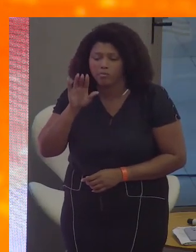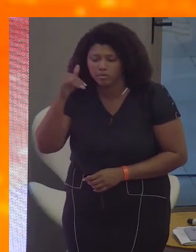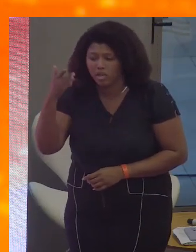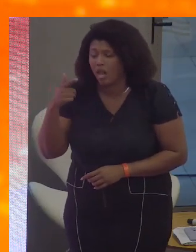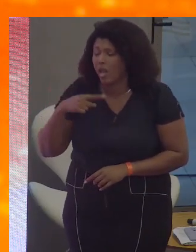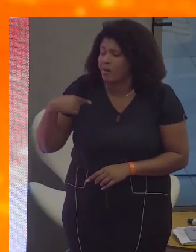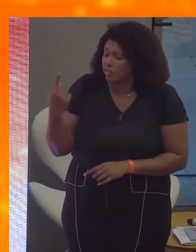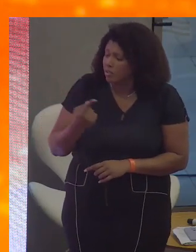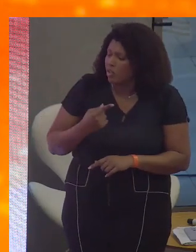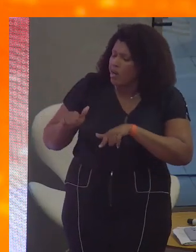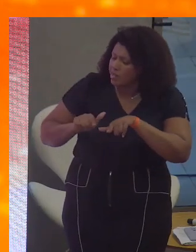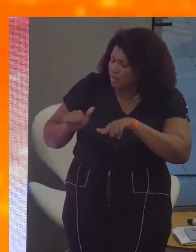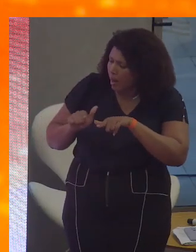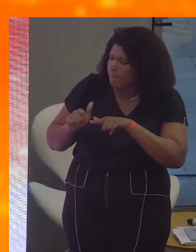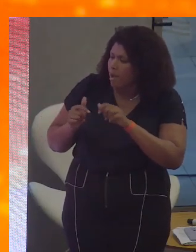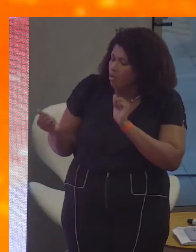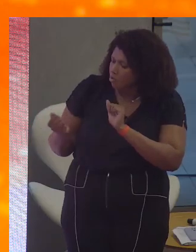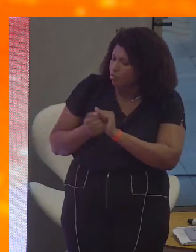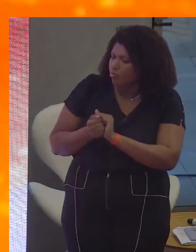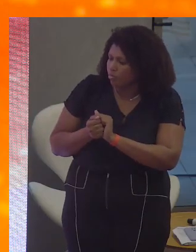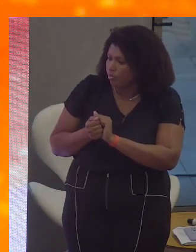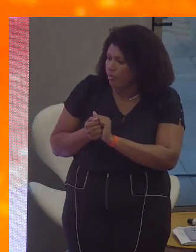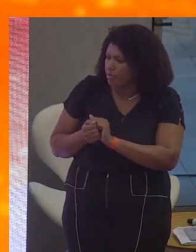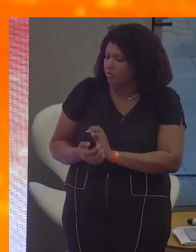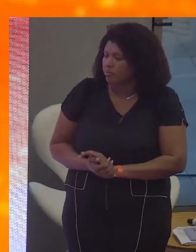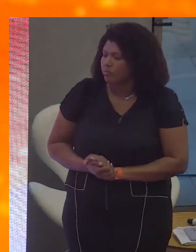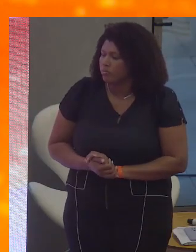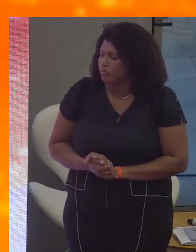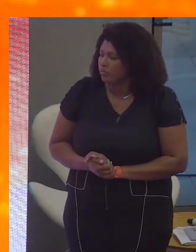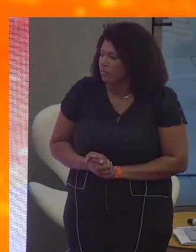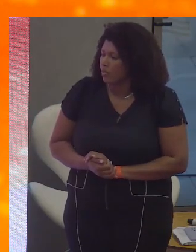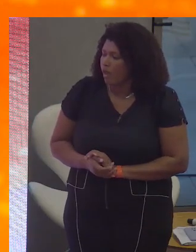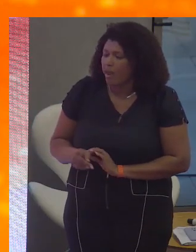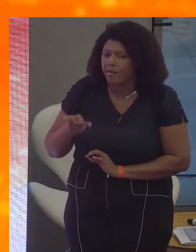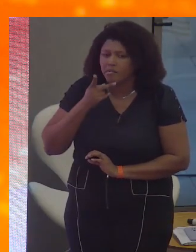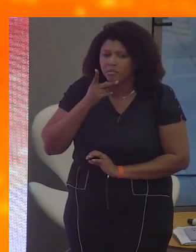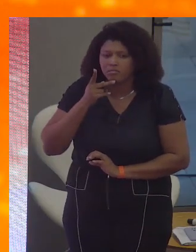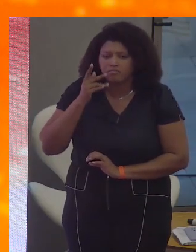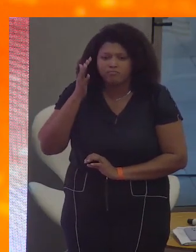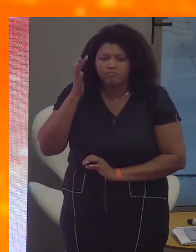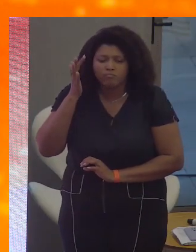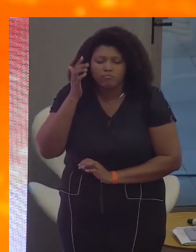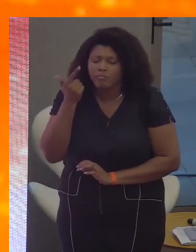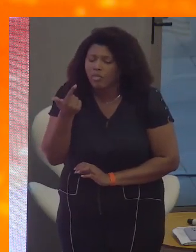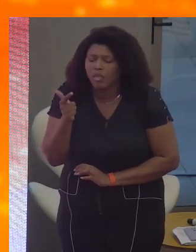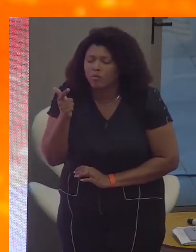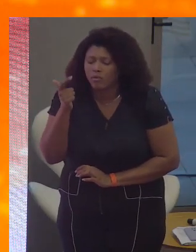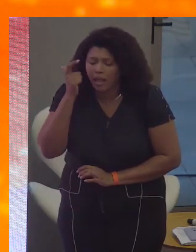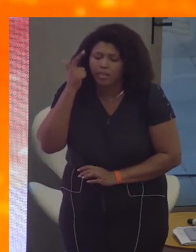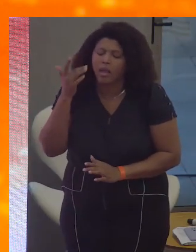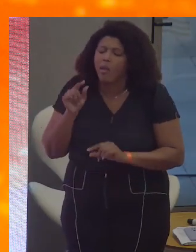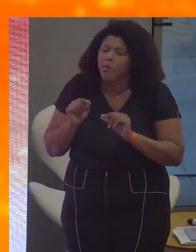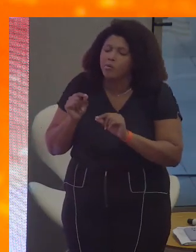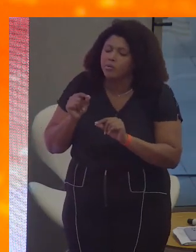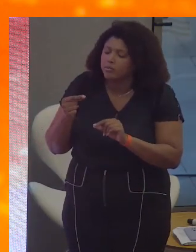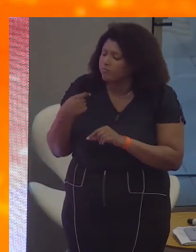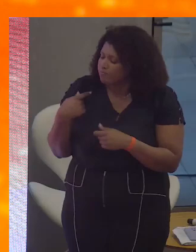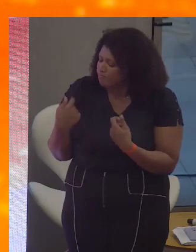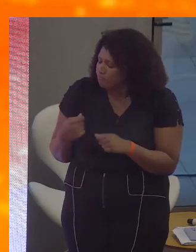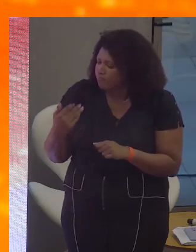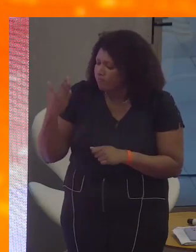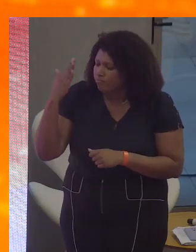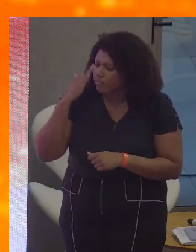de uma forma colaborativa junto a ela. E uma ideia é trazer, por exemplo, esse conceito, que é um conceito